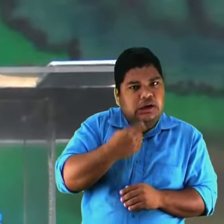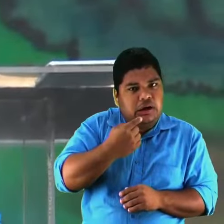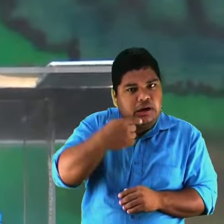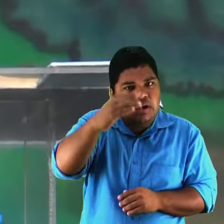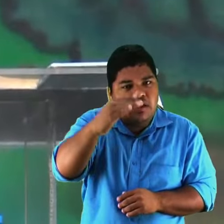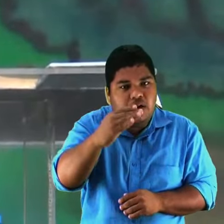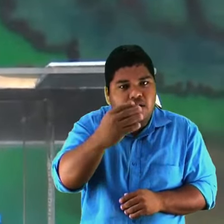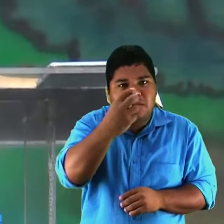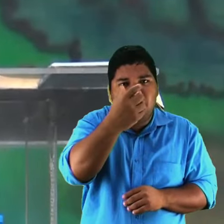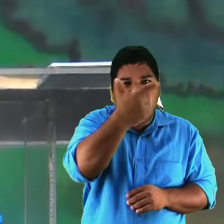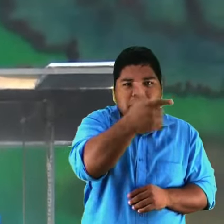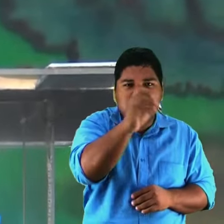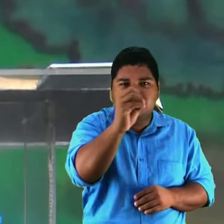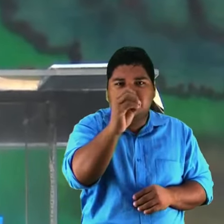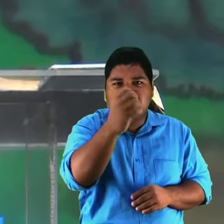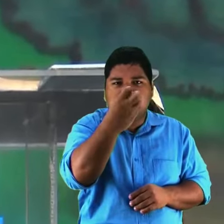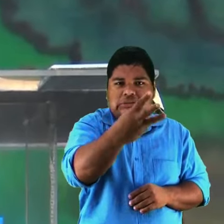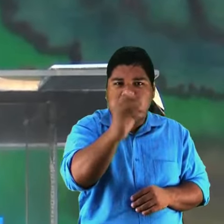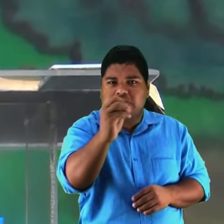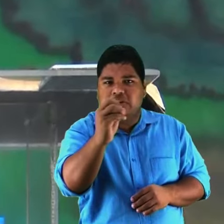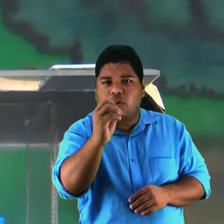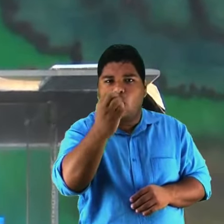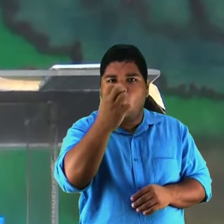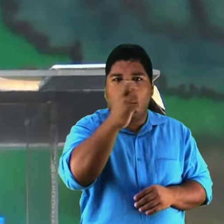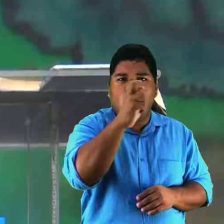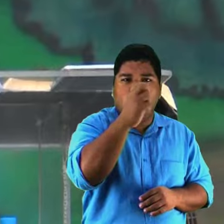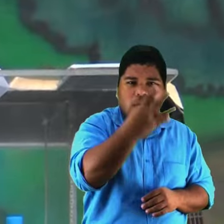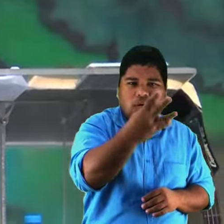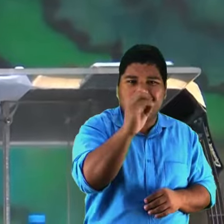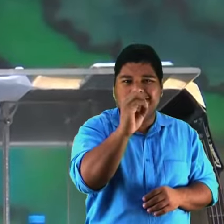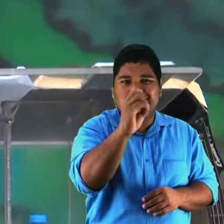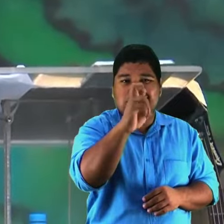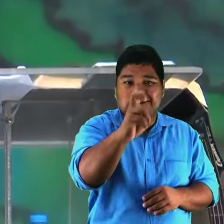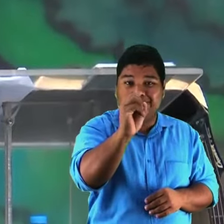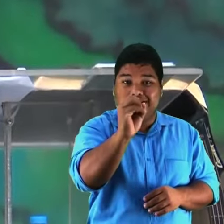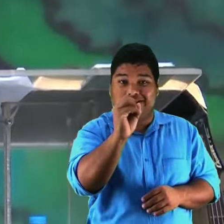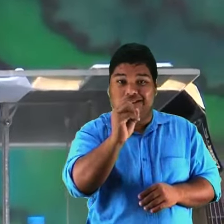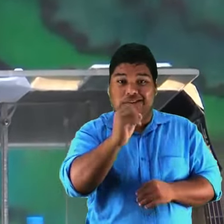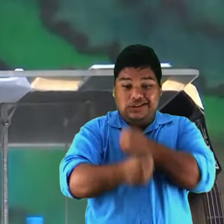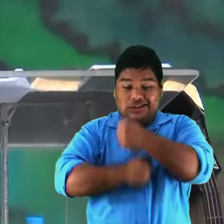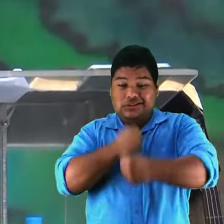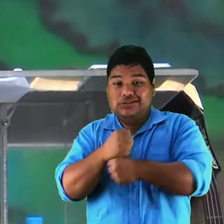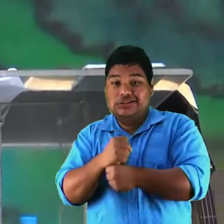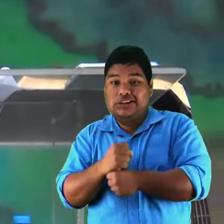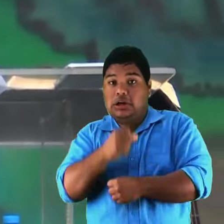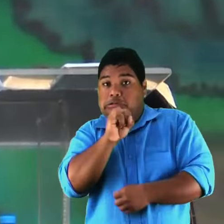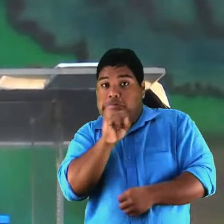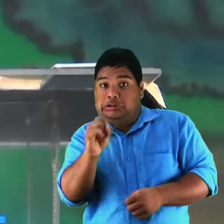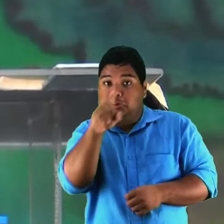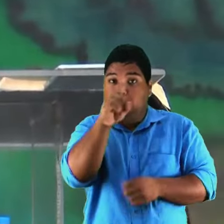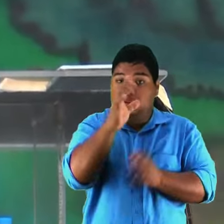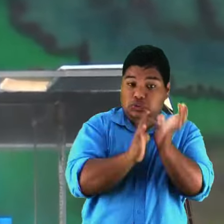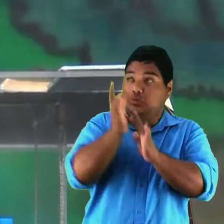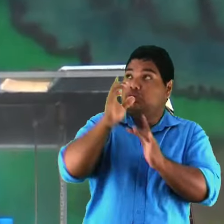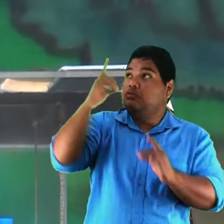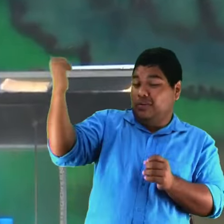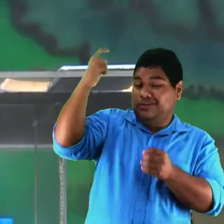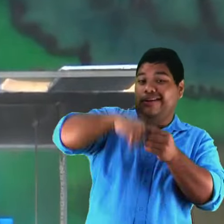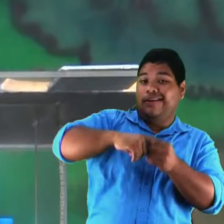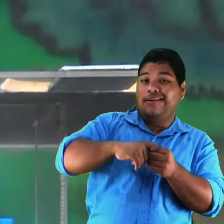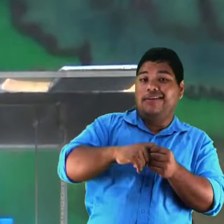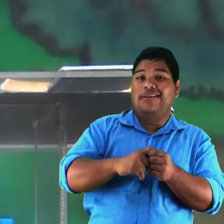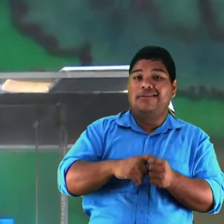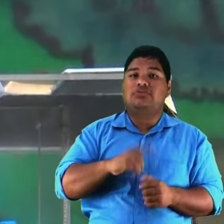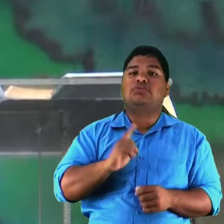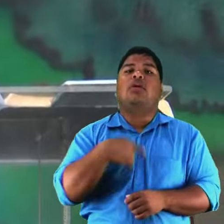30, 40, 50 anos, se Jesus não voltar até lá, nós estamos